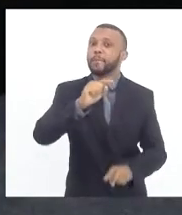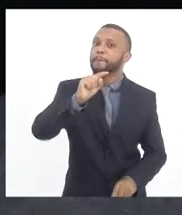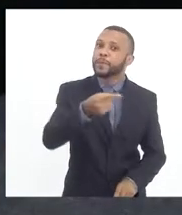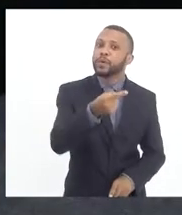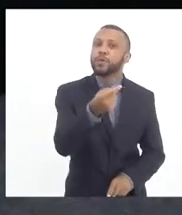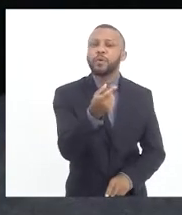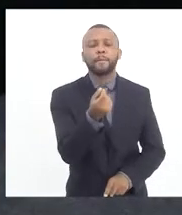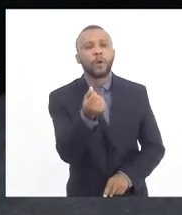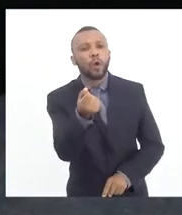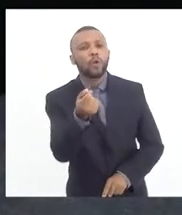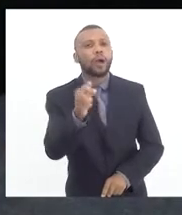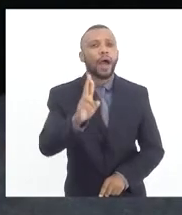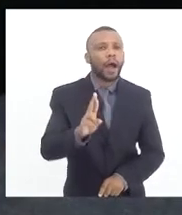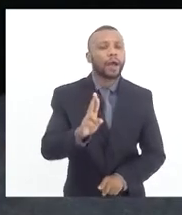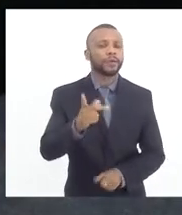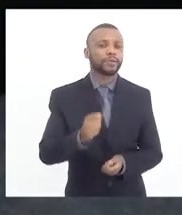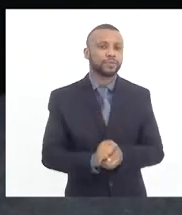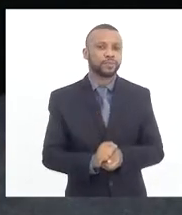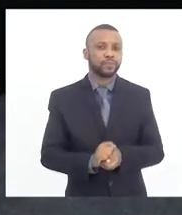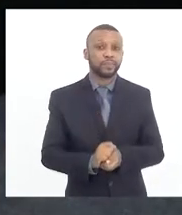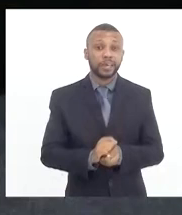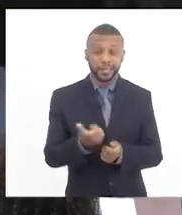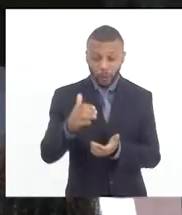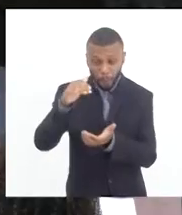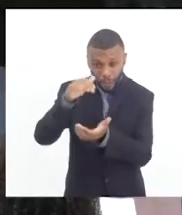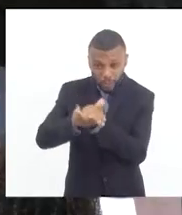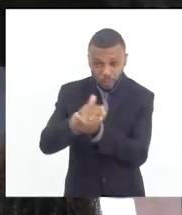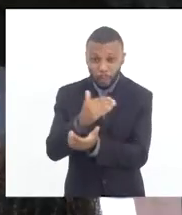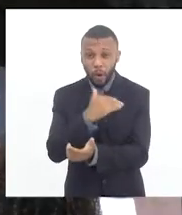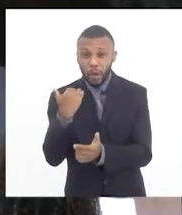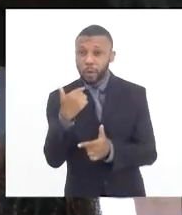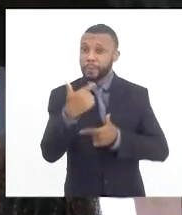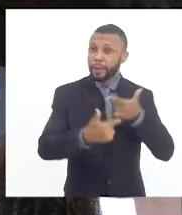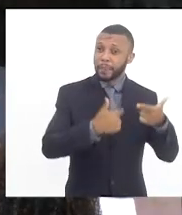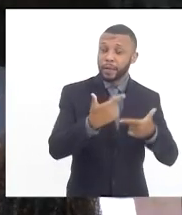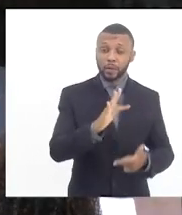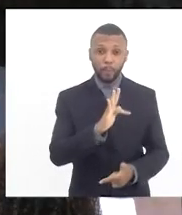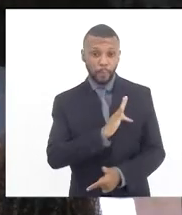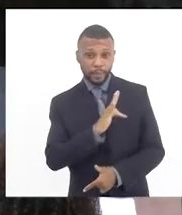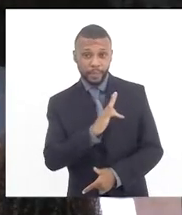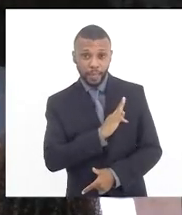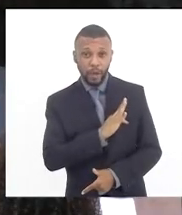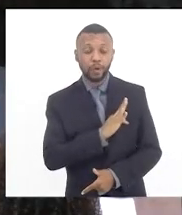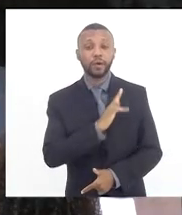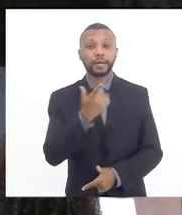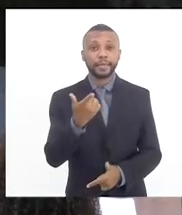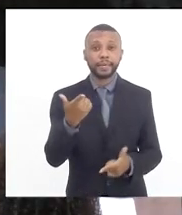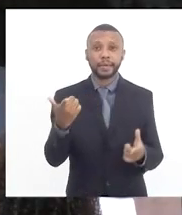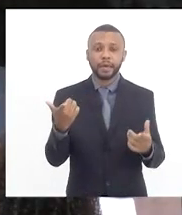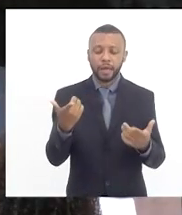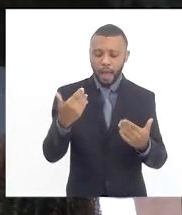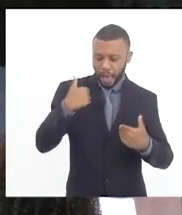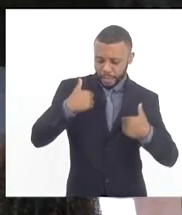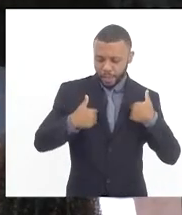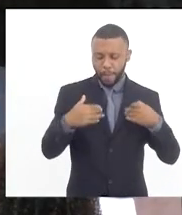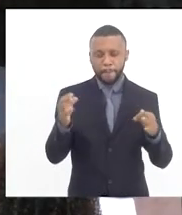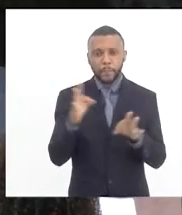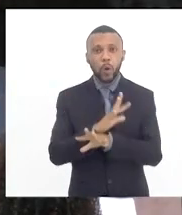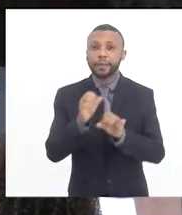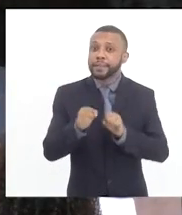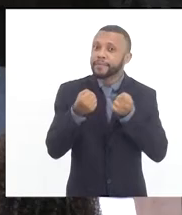perdeu o marido trabalhando você tira isso de um policial militar que perdeu a integridade física trabalhando